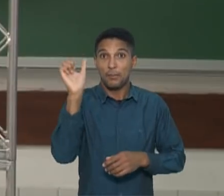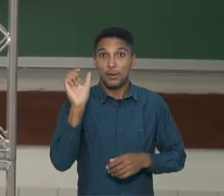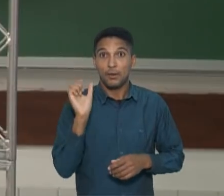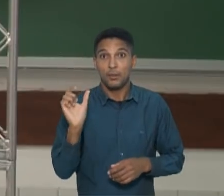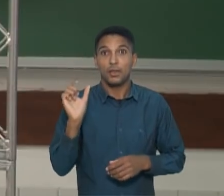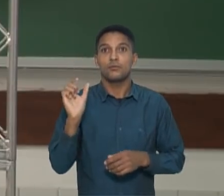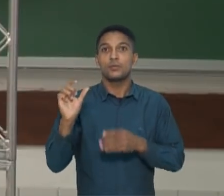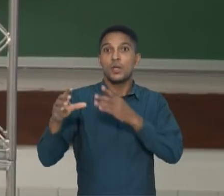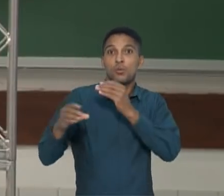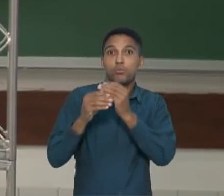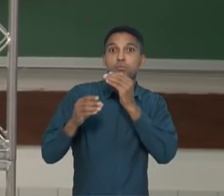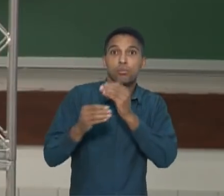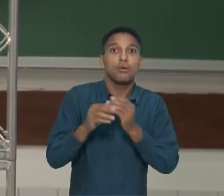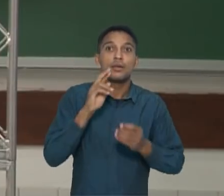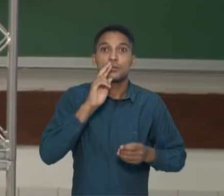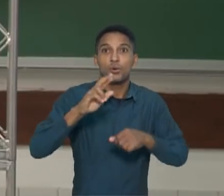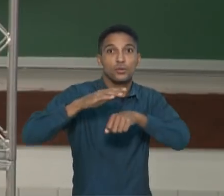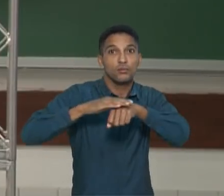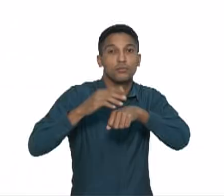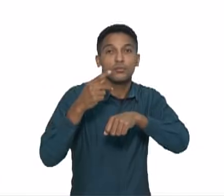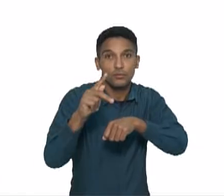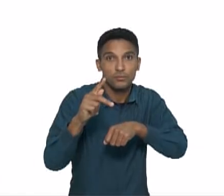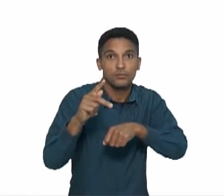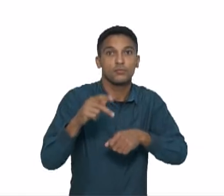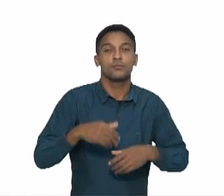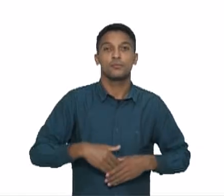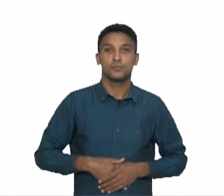tá? Um tempo e a gente volta daqui a pouquinho.